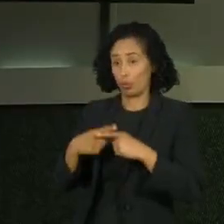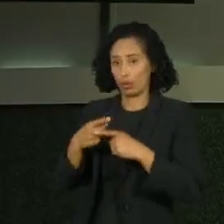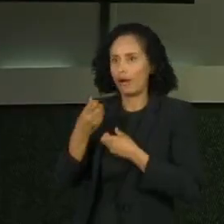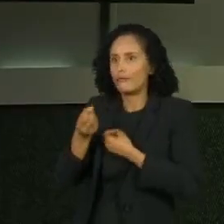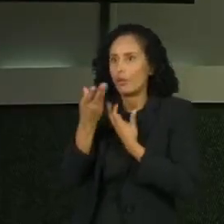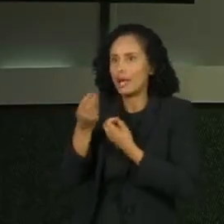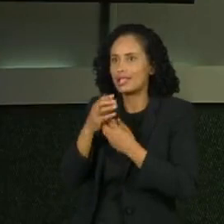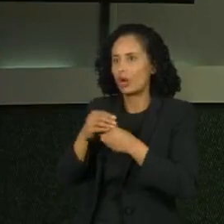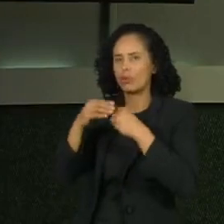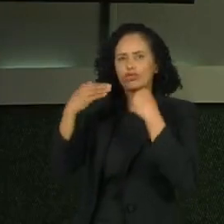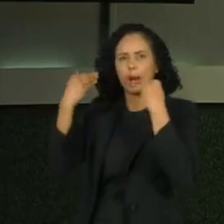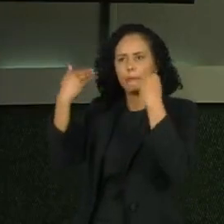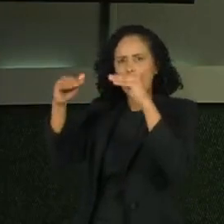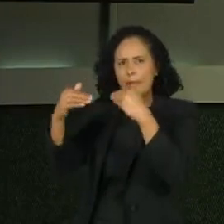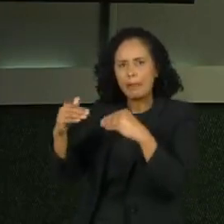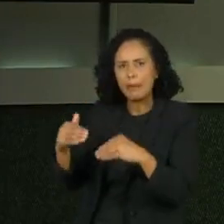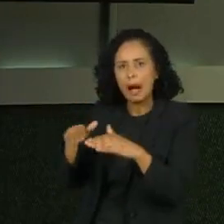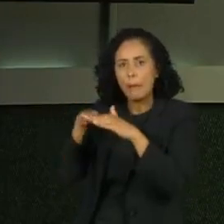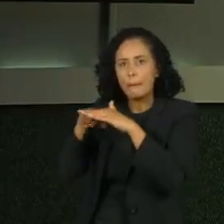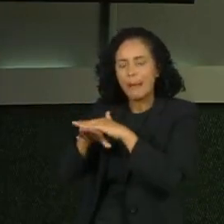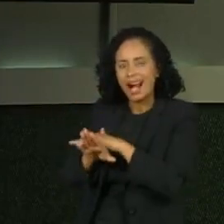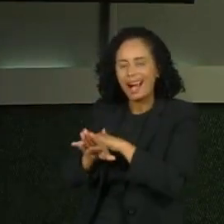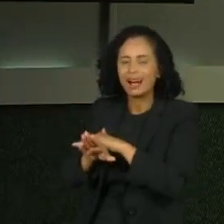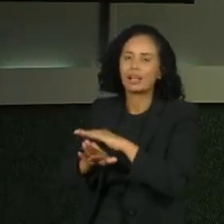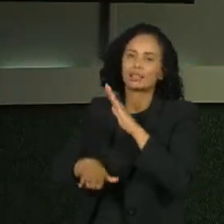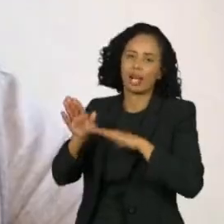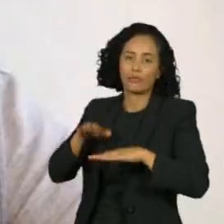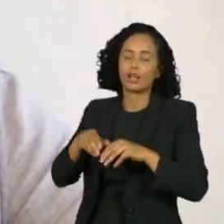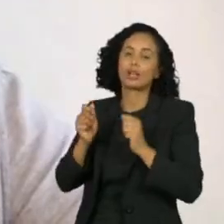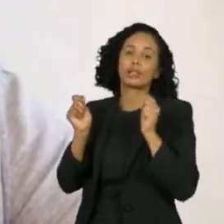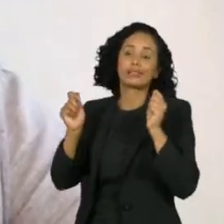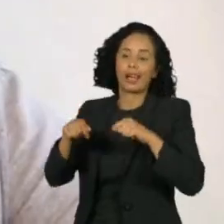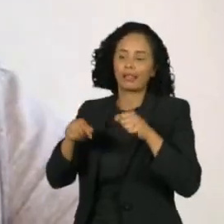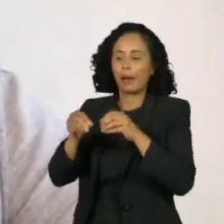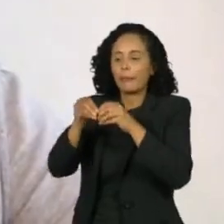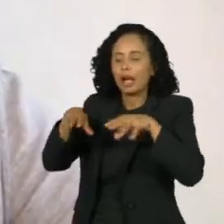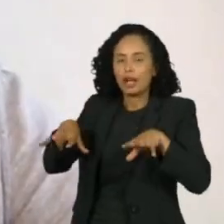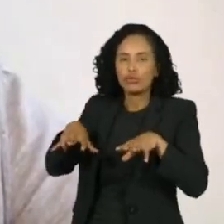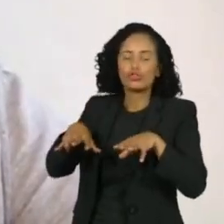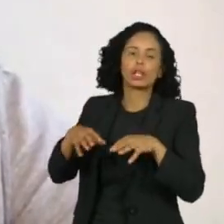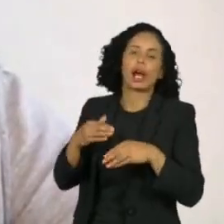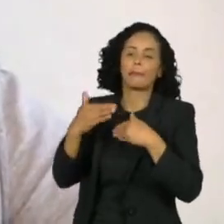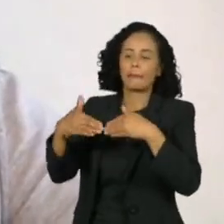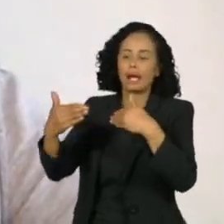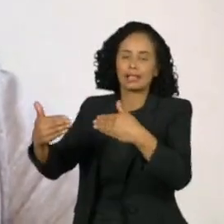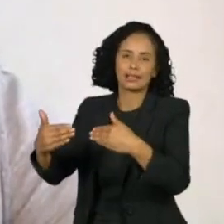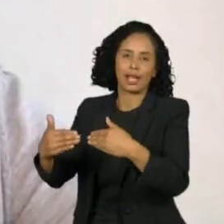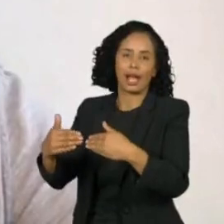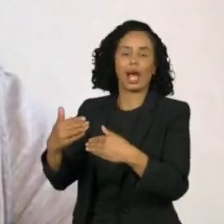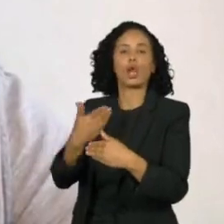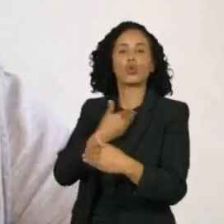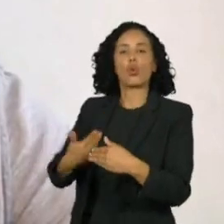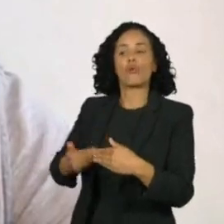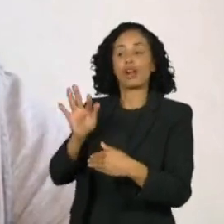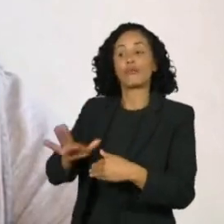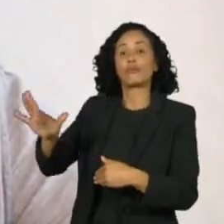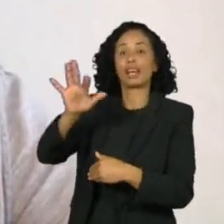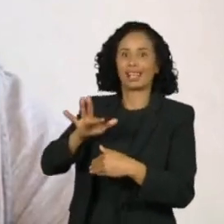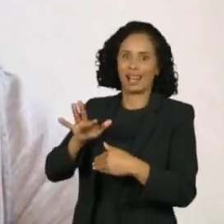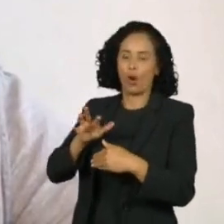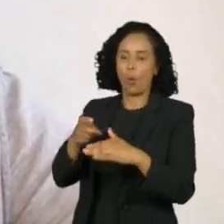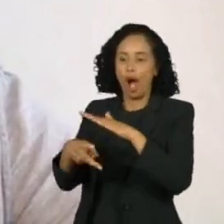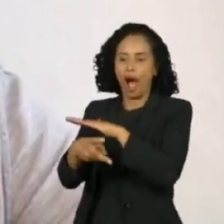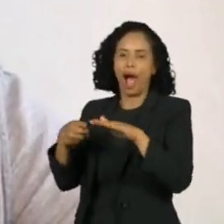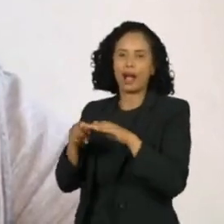podendo afetar ainda outros ministérios no governo federal. E isso nos traz uma preocupação, pois nós não sabemos até